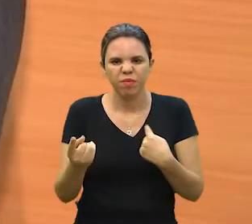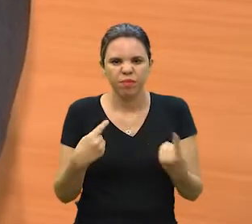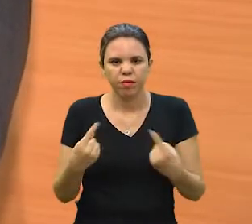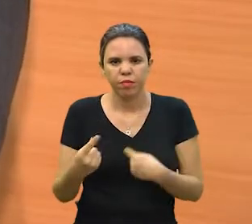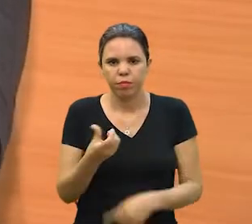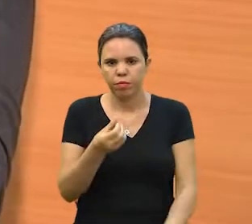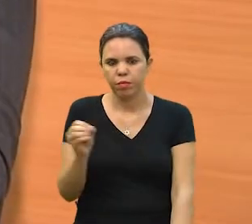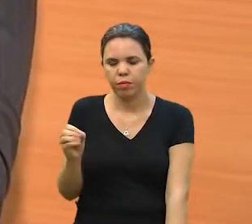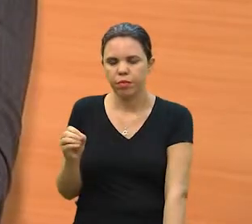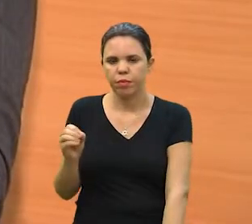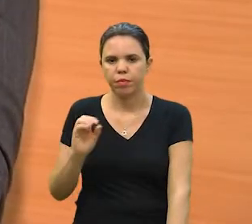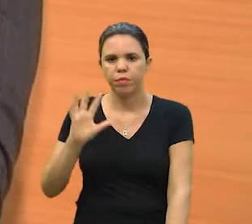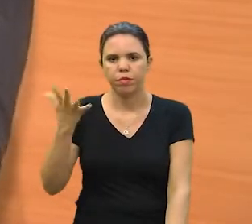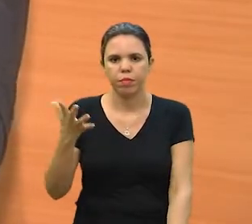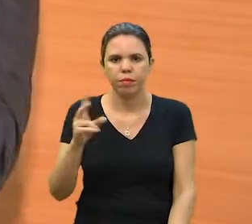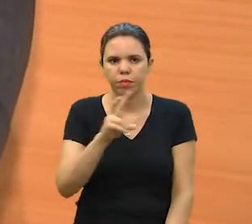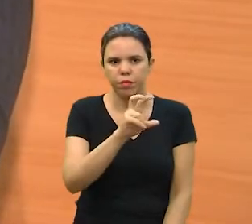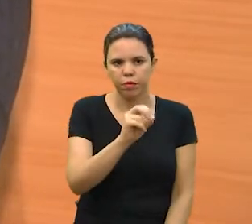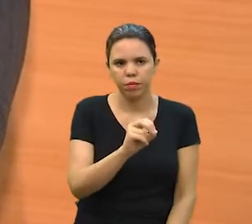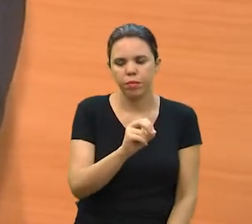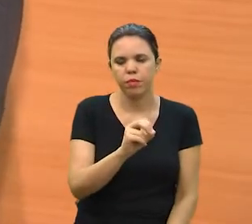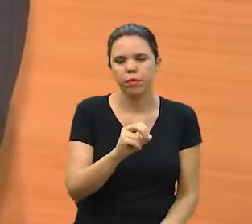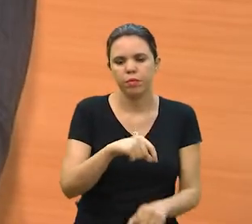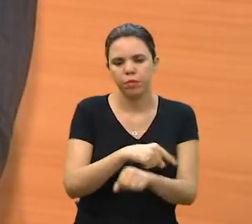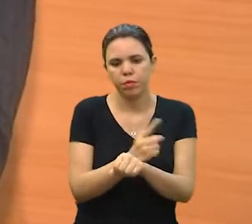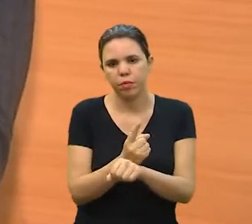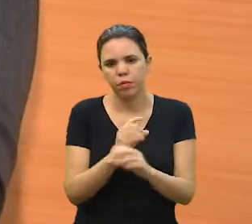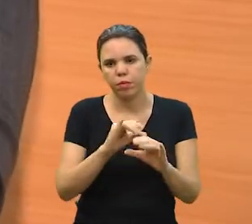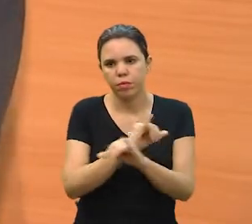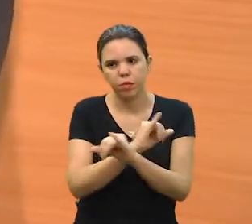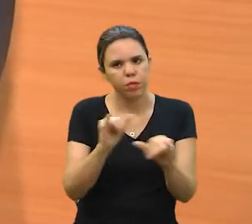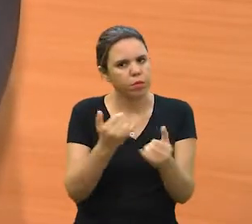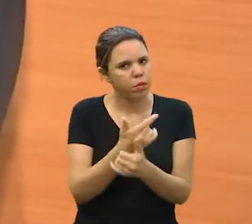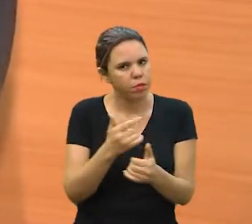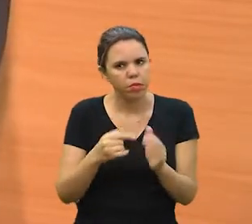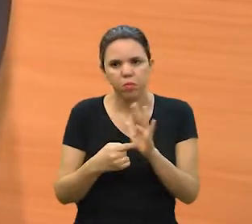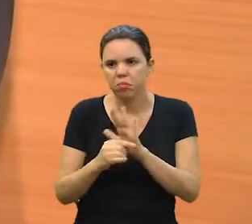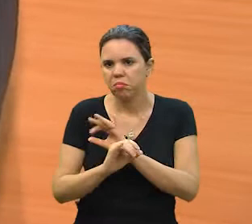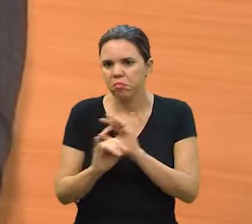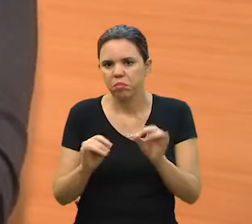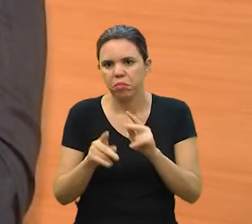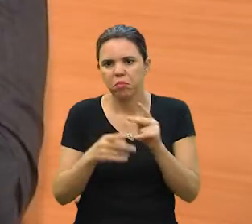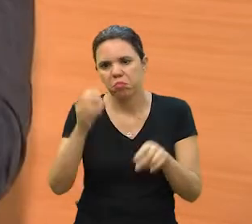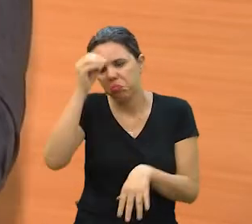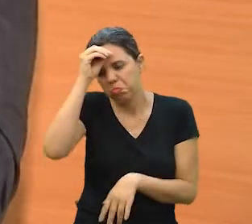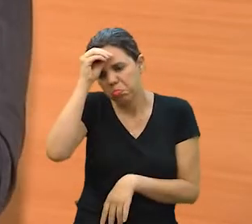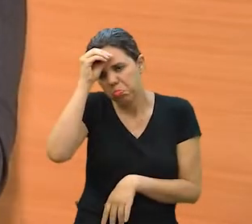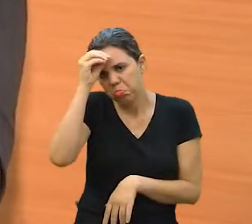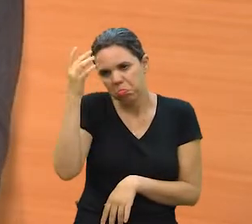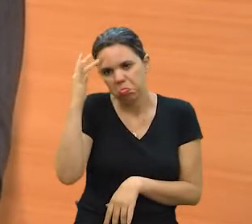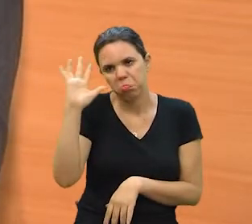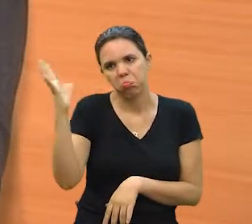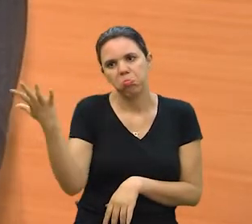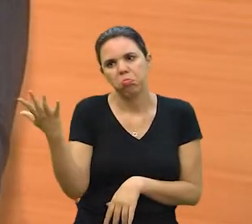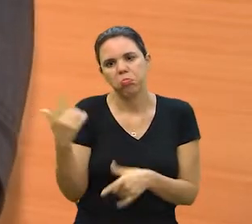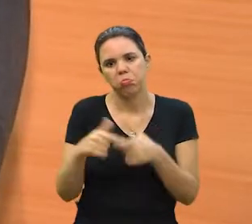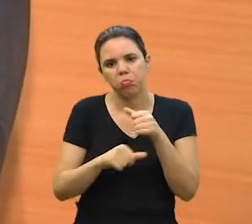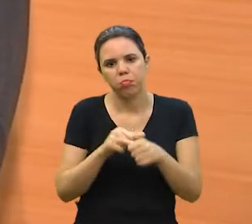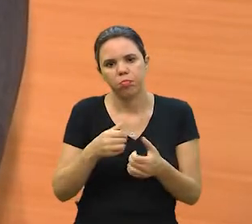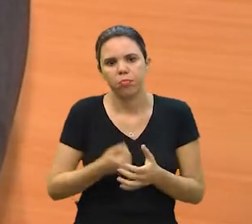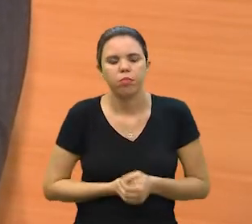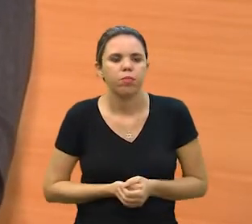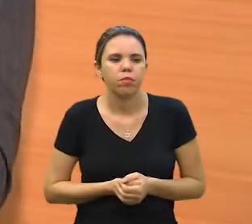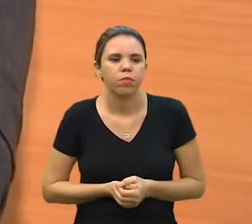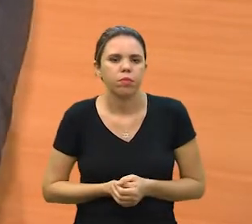transitando numa via que era de 60, de repente passou para 50, mas não houve a comunicação, não houve a sinalização. As pessoas não sabiam exatamente